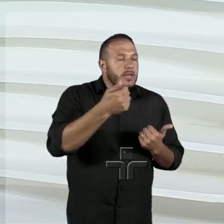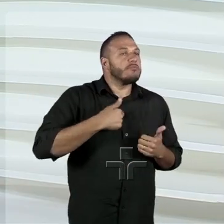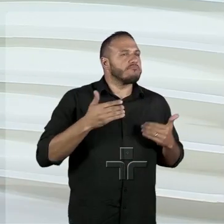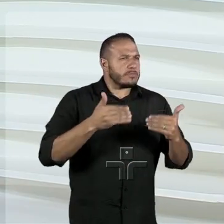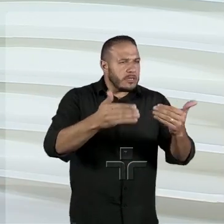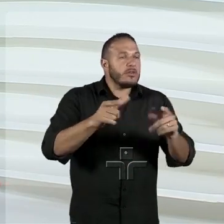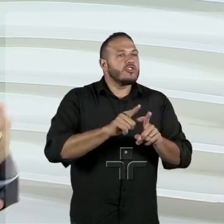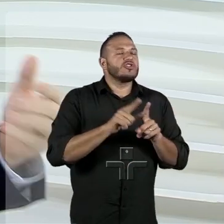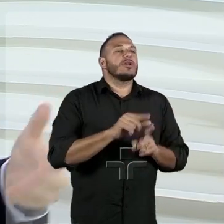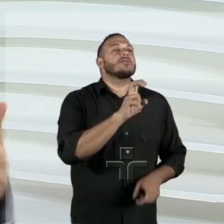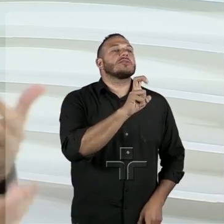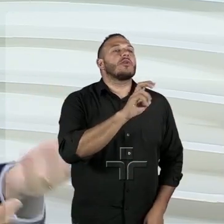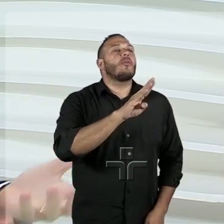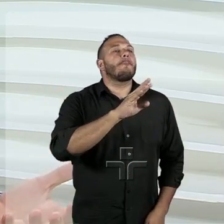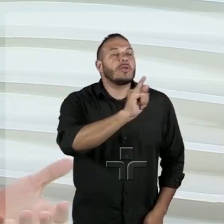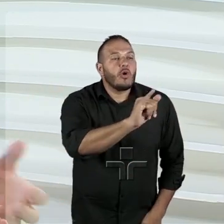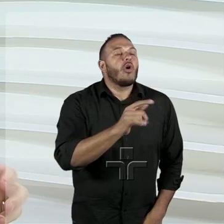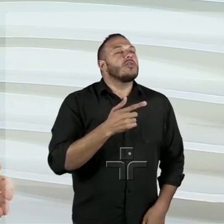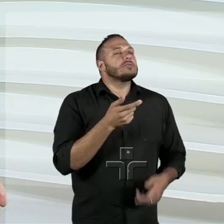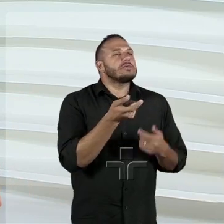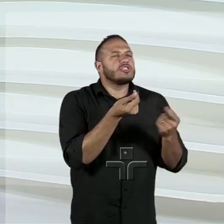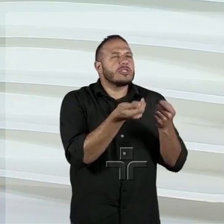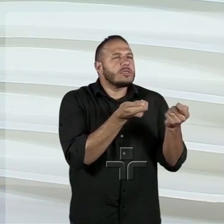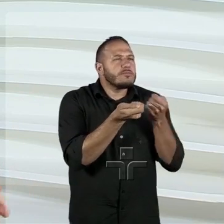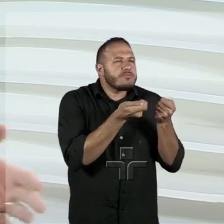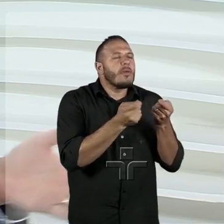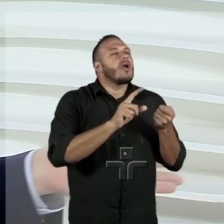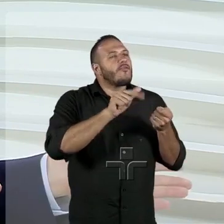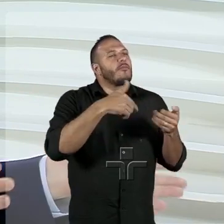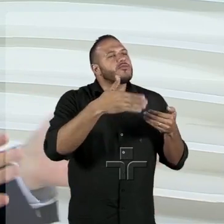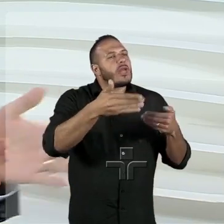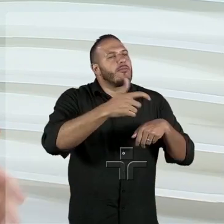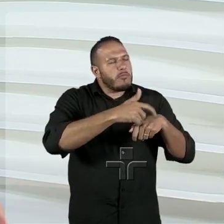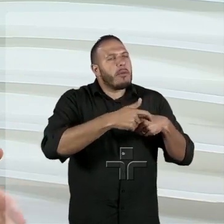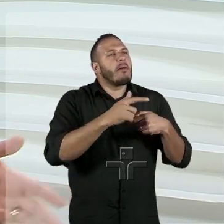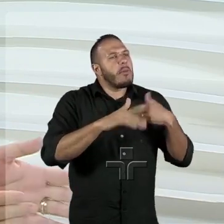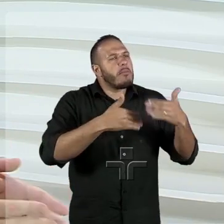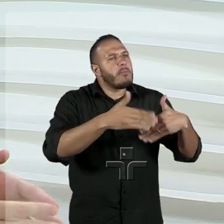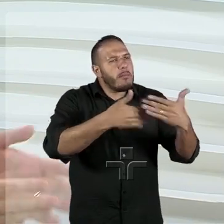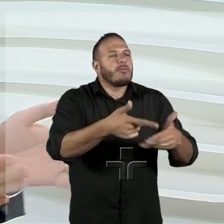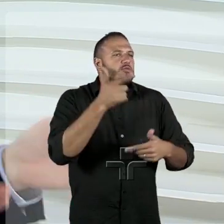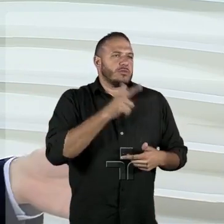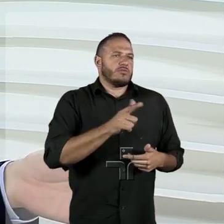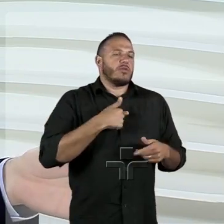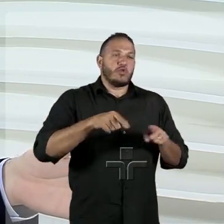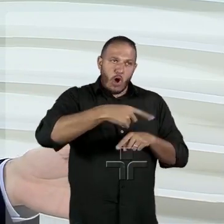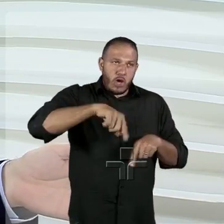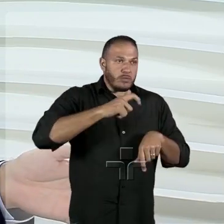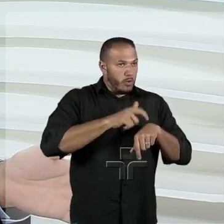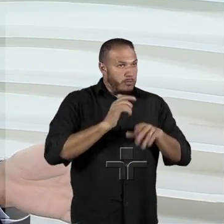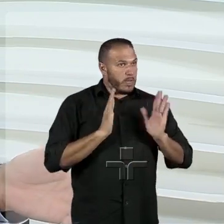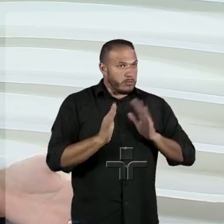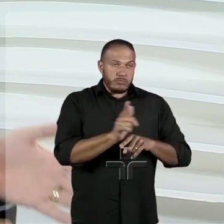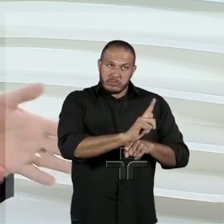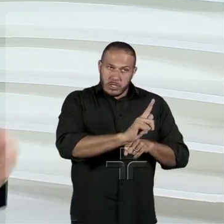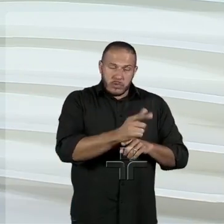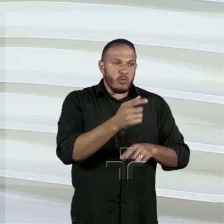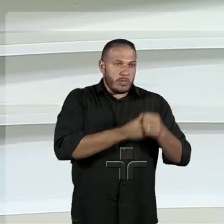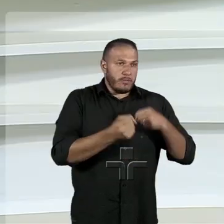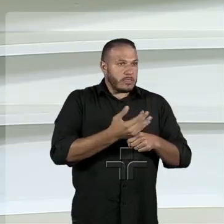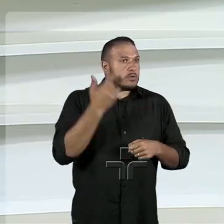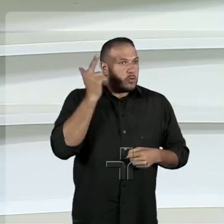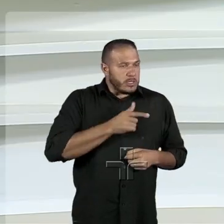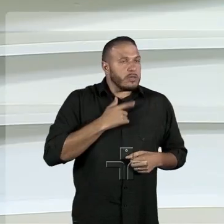de recursos contingenciados que foram sendo recuperados ao longo do tempo. Mesmo na nossa gestão, nós concluímos o ano passado, por exemplo,